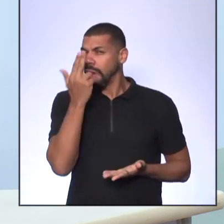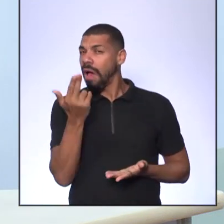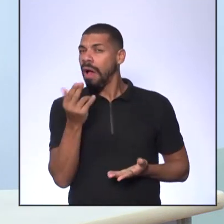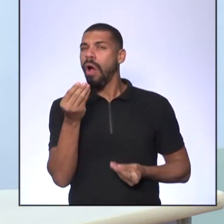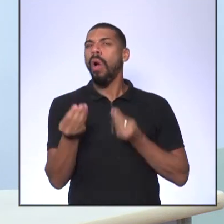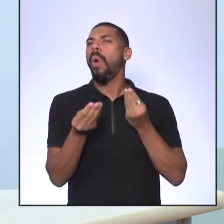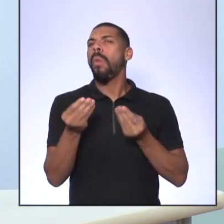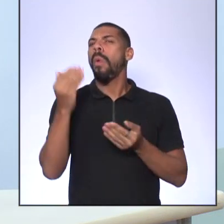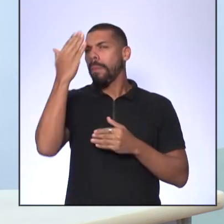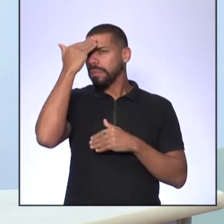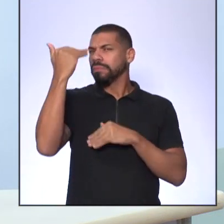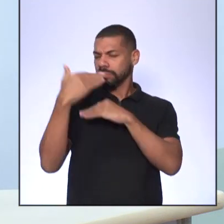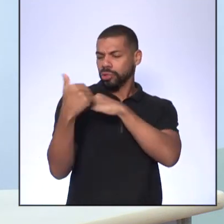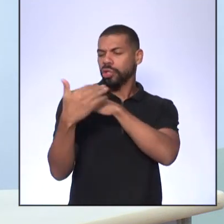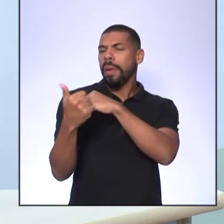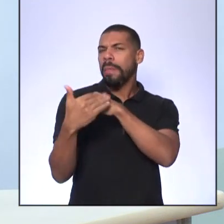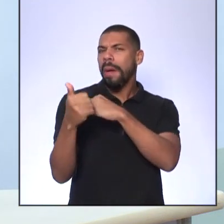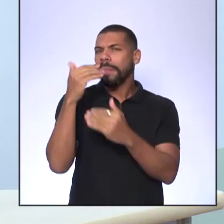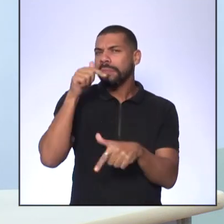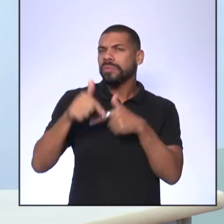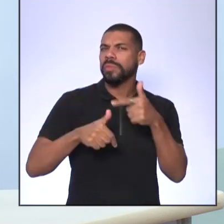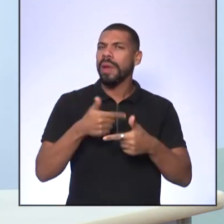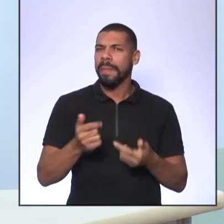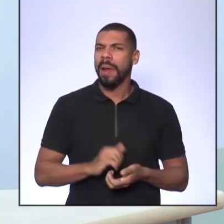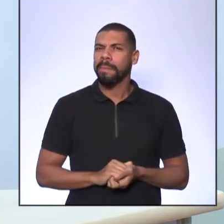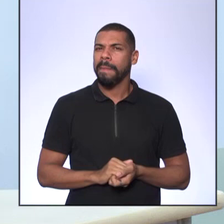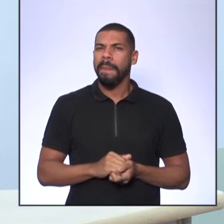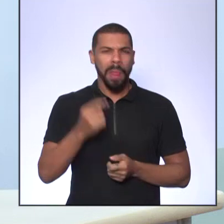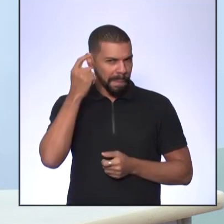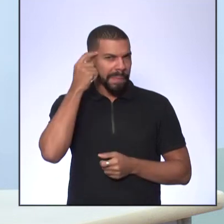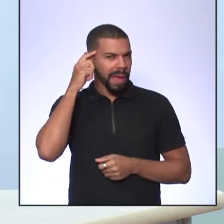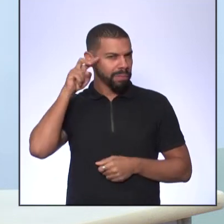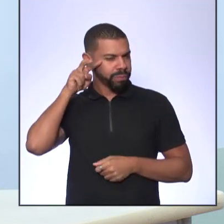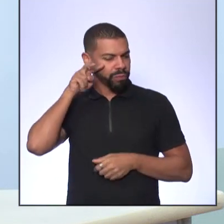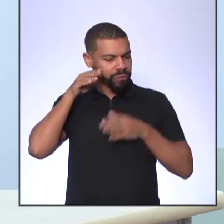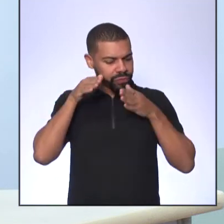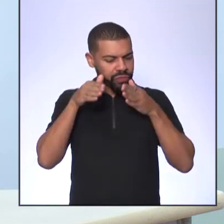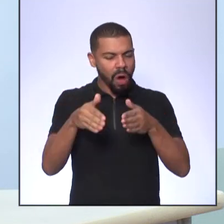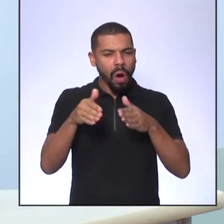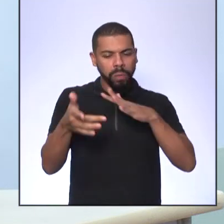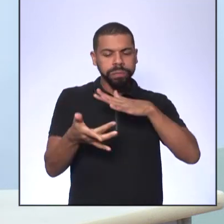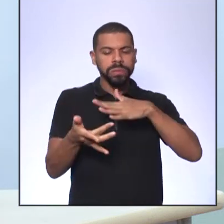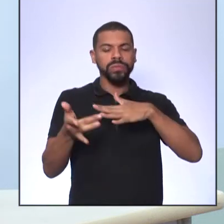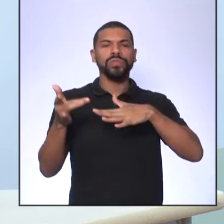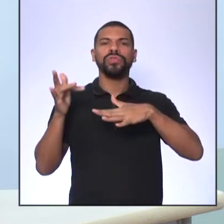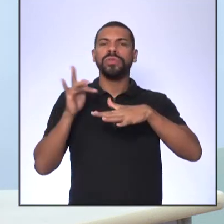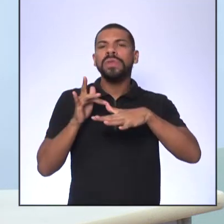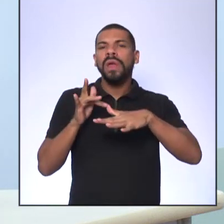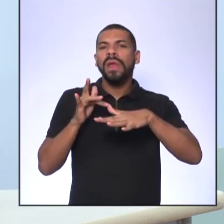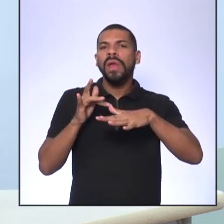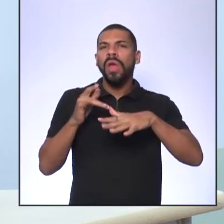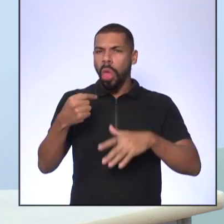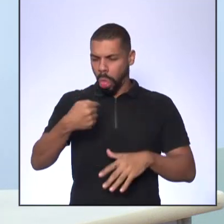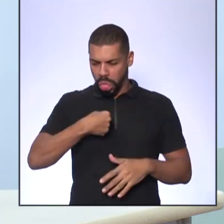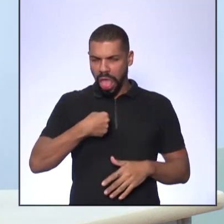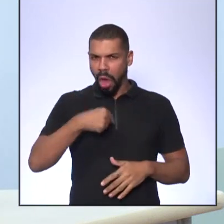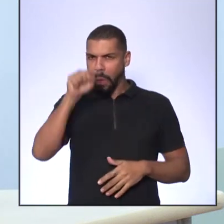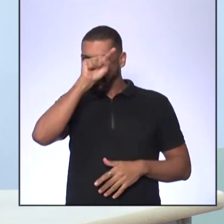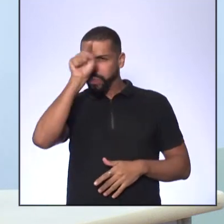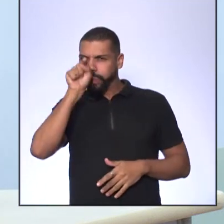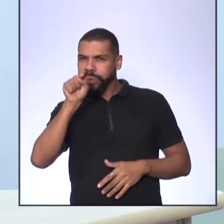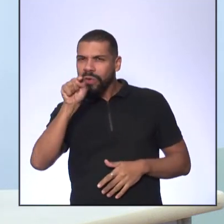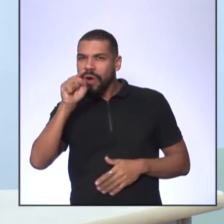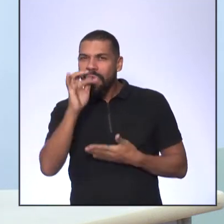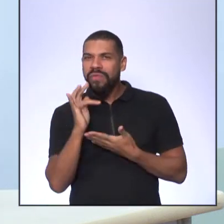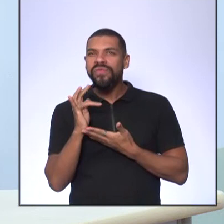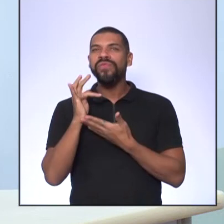elas contratem os meus serviços? Então, analisem olhando para isso e pensem se o eu do futuro de vocês